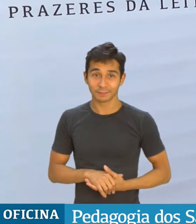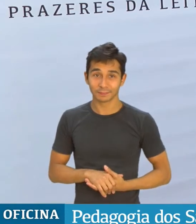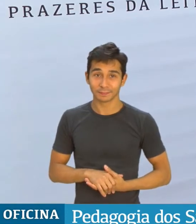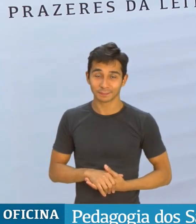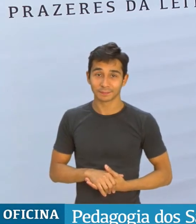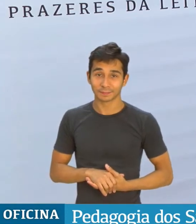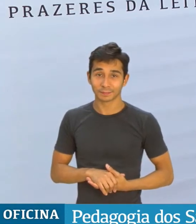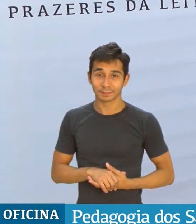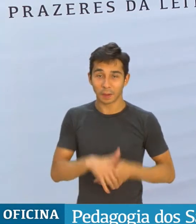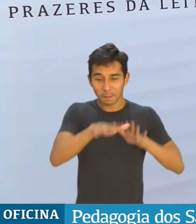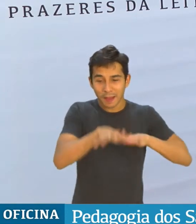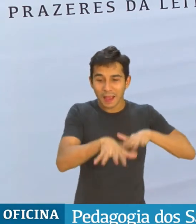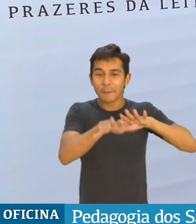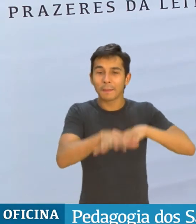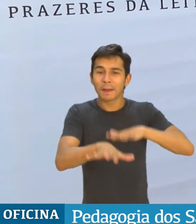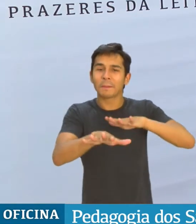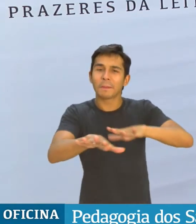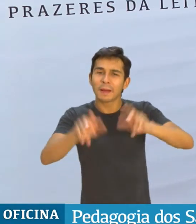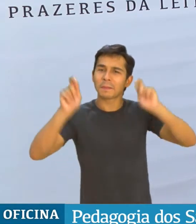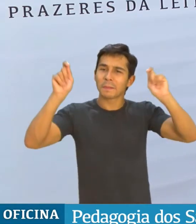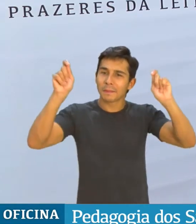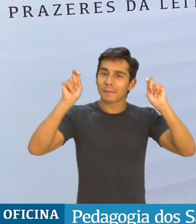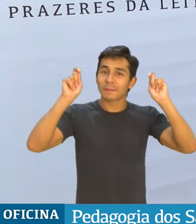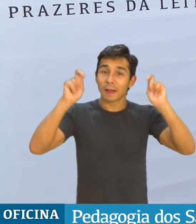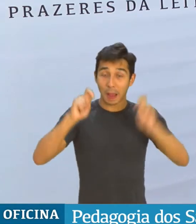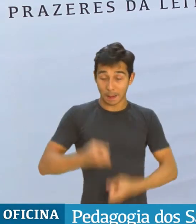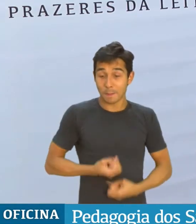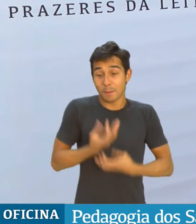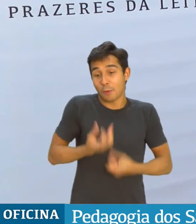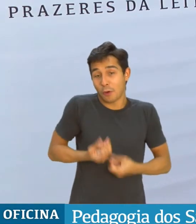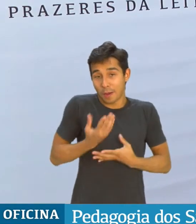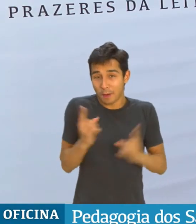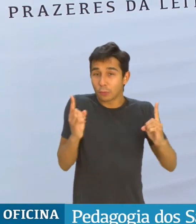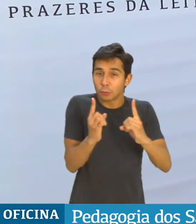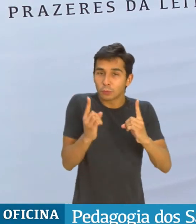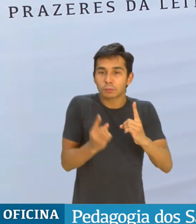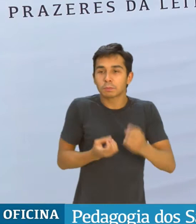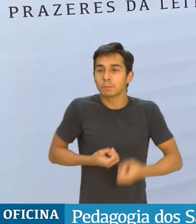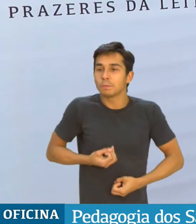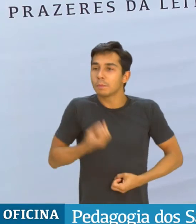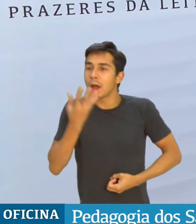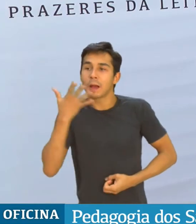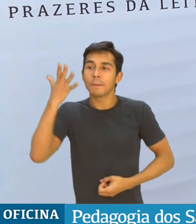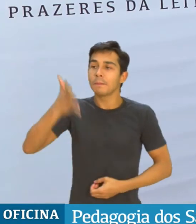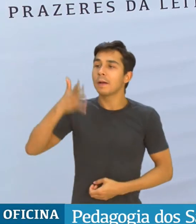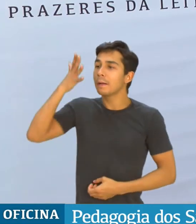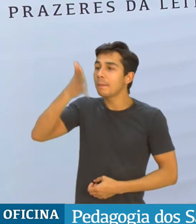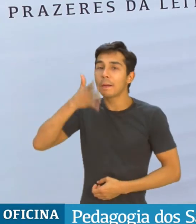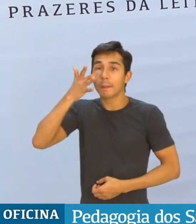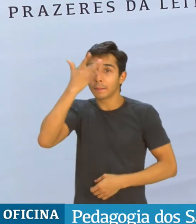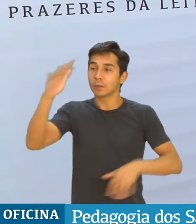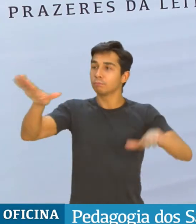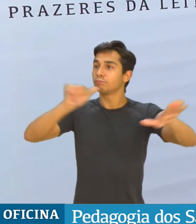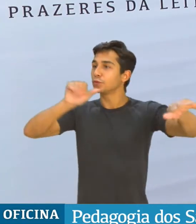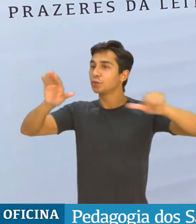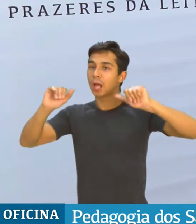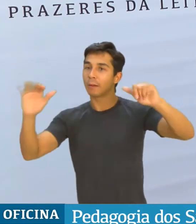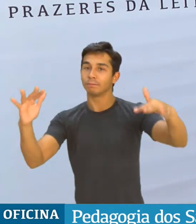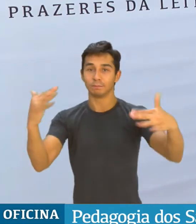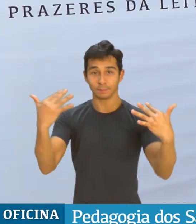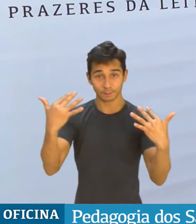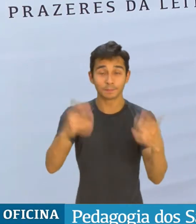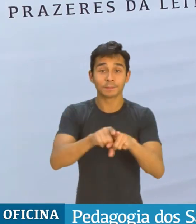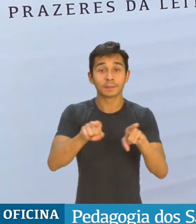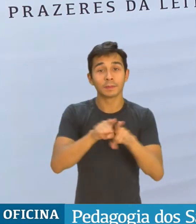no cortejo a gente fazia apresentações de alguns poemas curtos, né, para chamar a atenção. A gente fazia